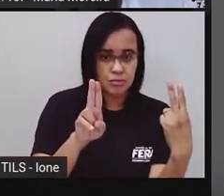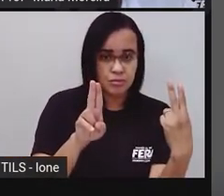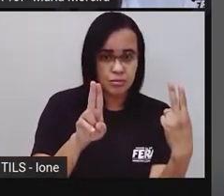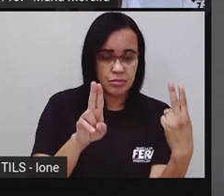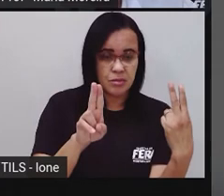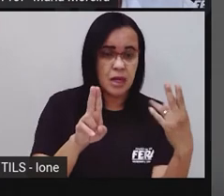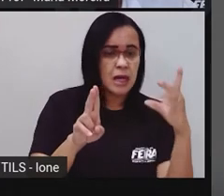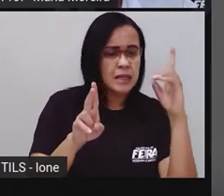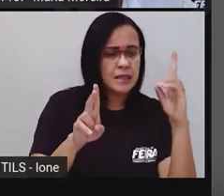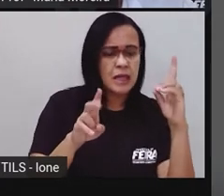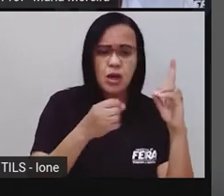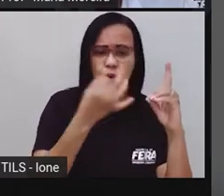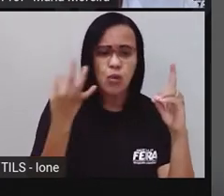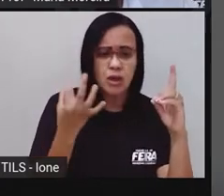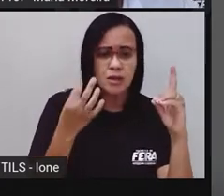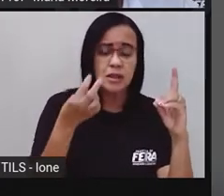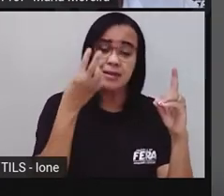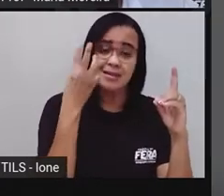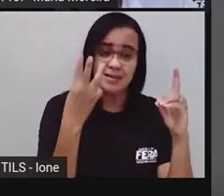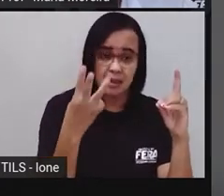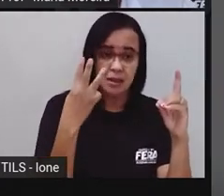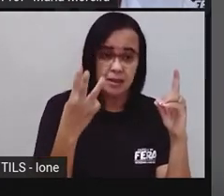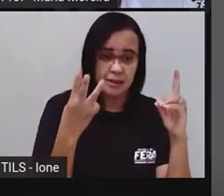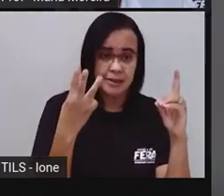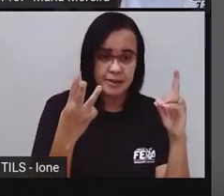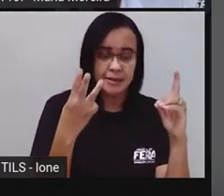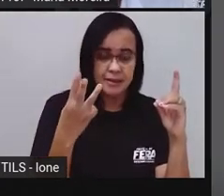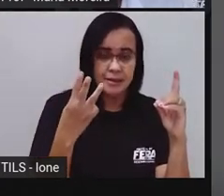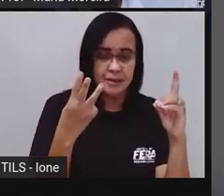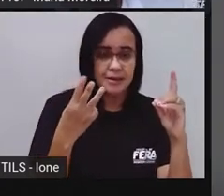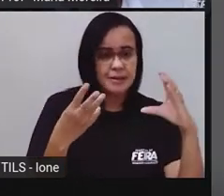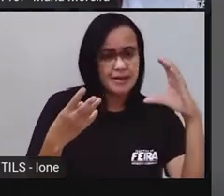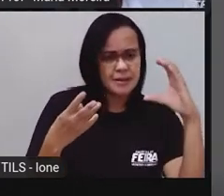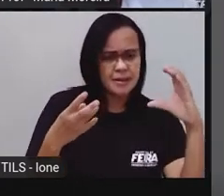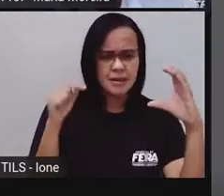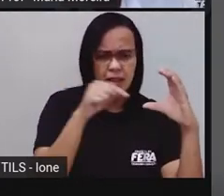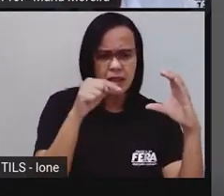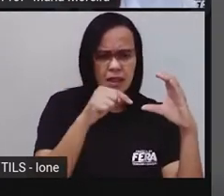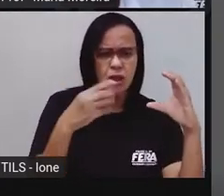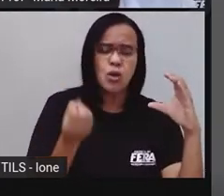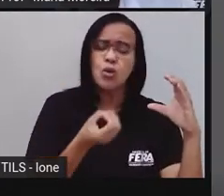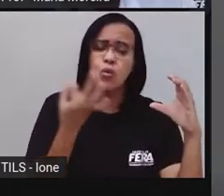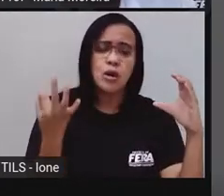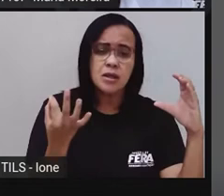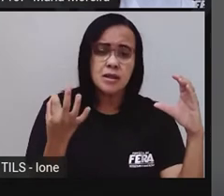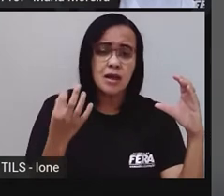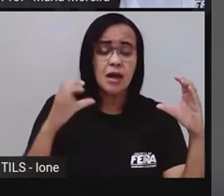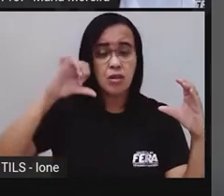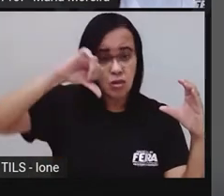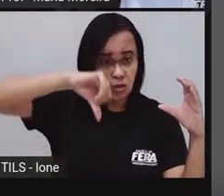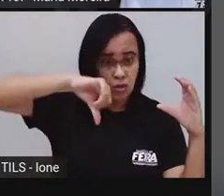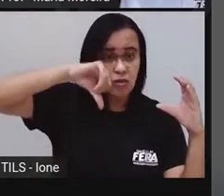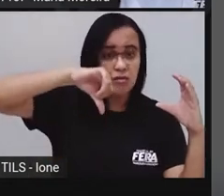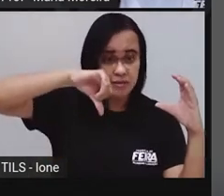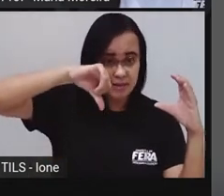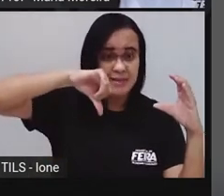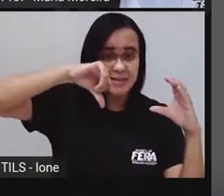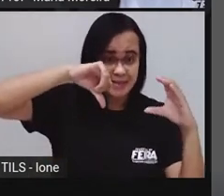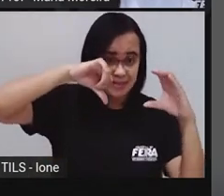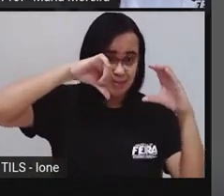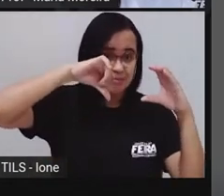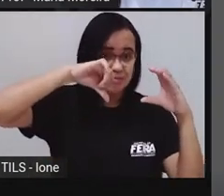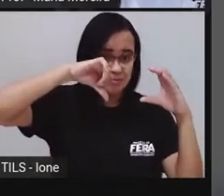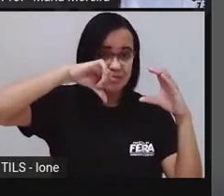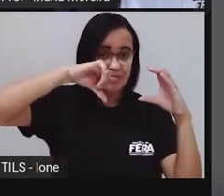eu tenho três dezenas ou seja 30 unidades quantas centenas eu tenho eu tenho nove ou que